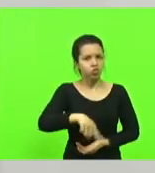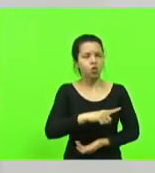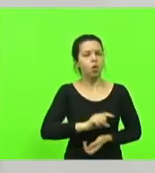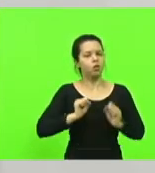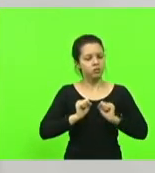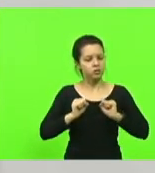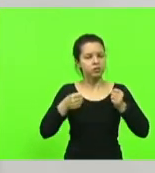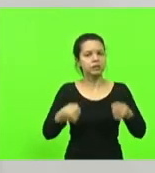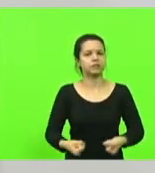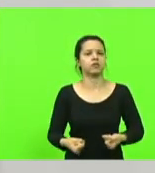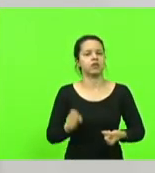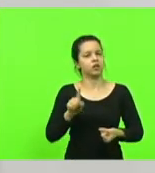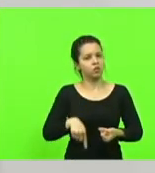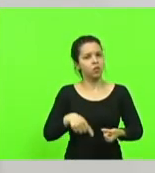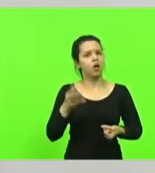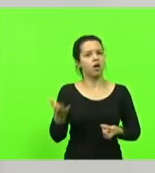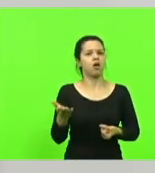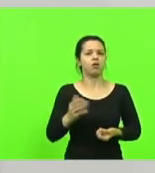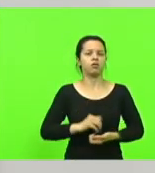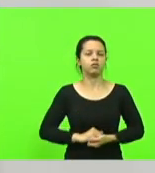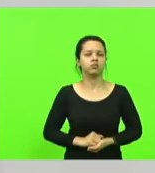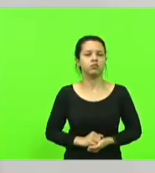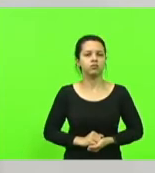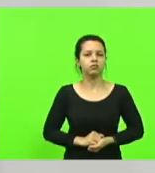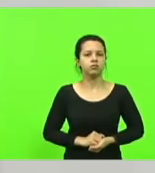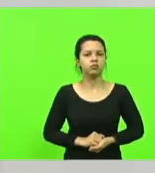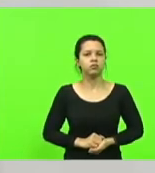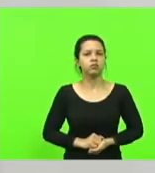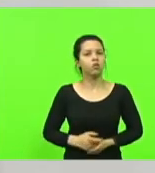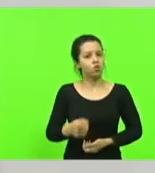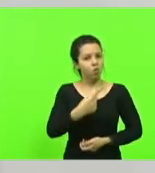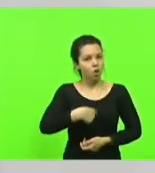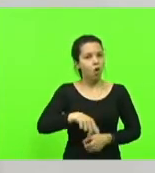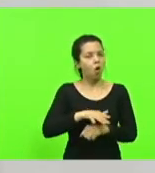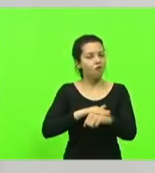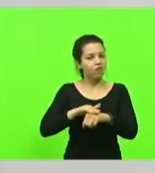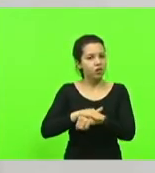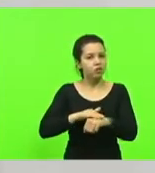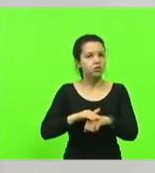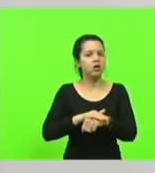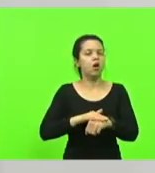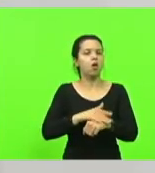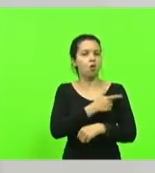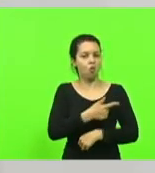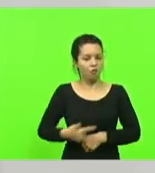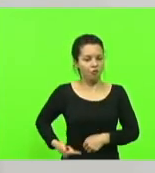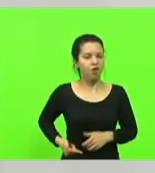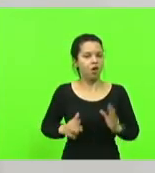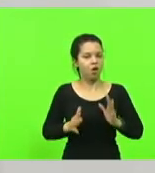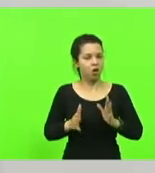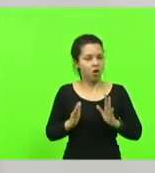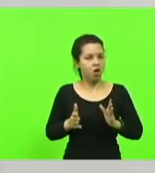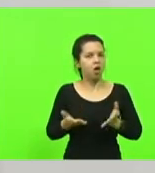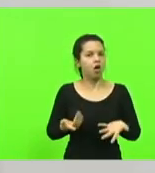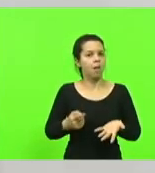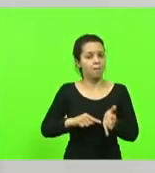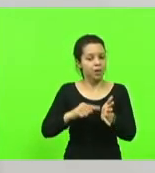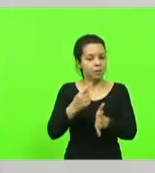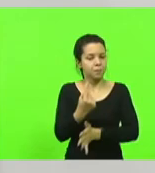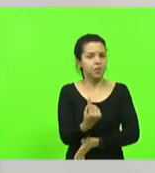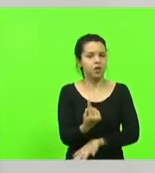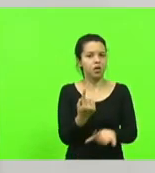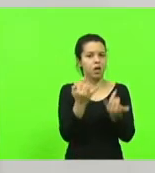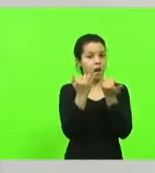defendendo. E estamos conversando com o governo, primeiro sobre essa questão da